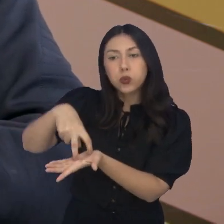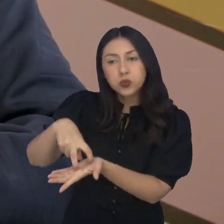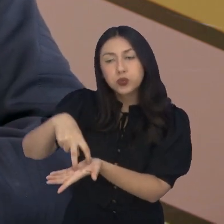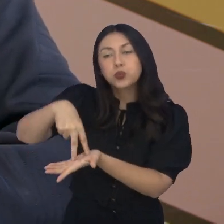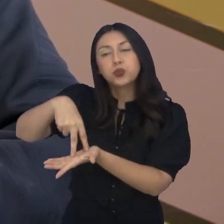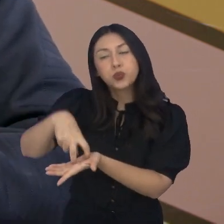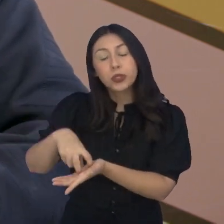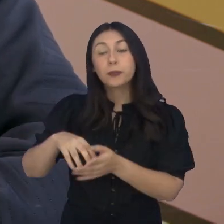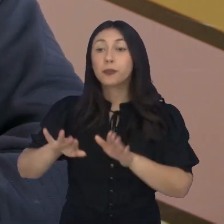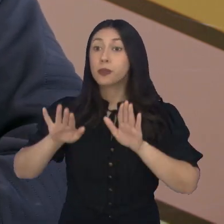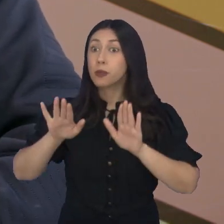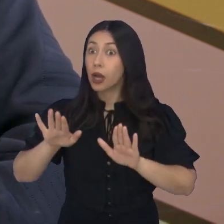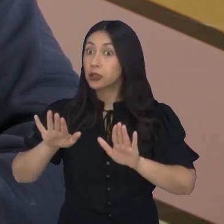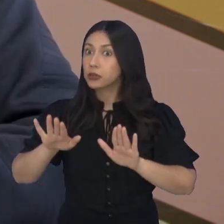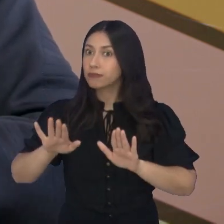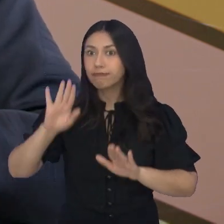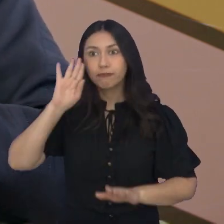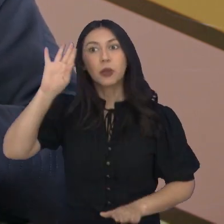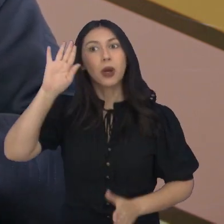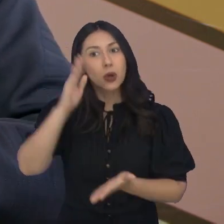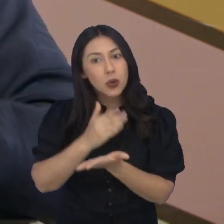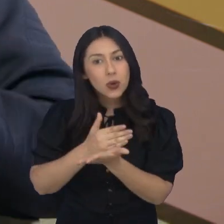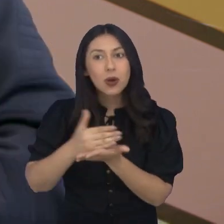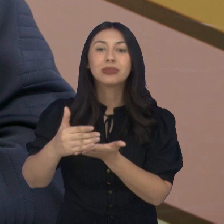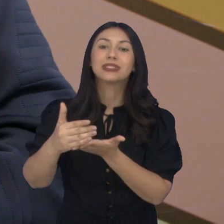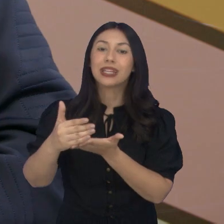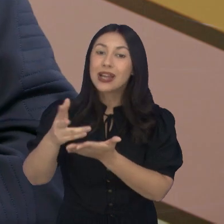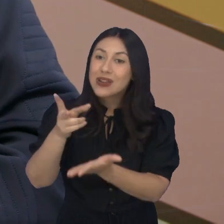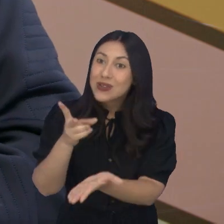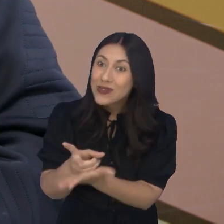Mas o principal é começar. Tem que começar. Isso, e